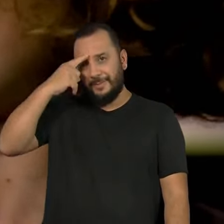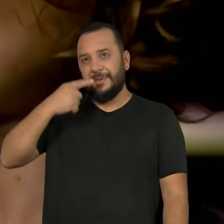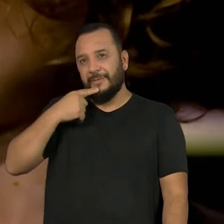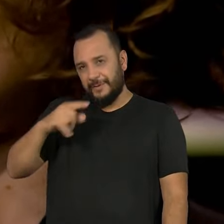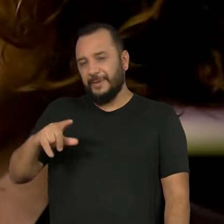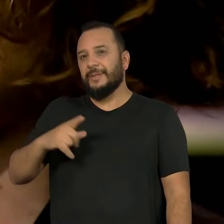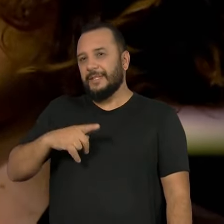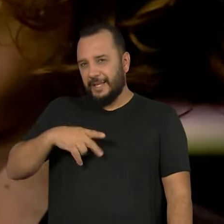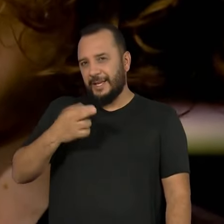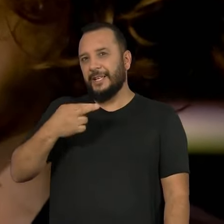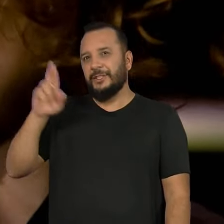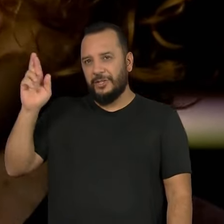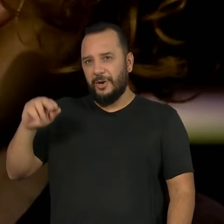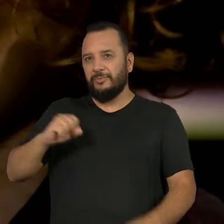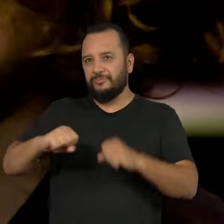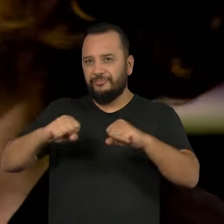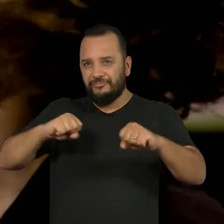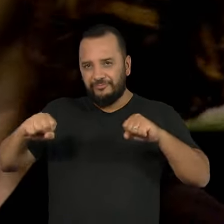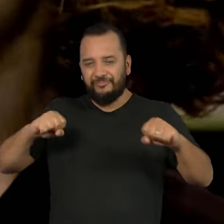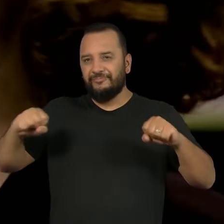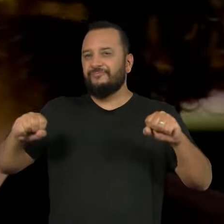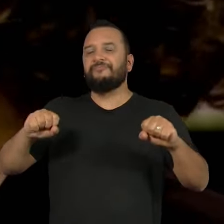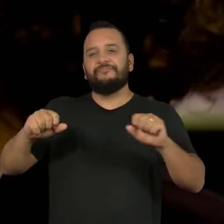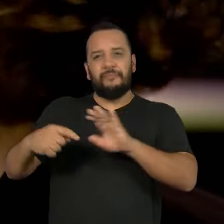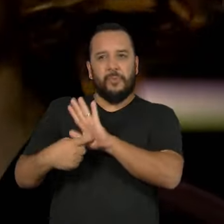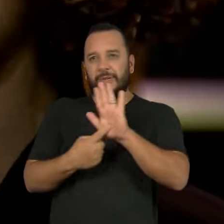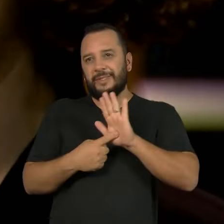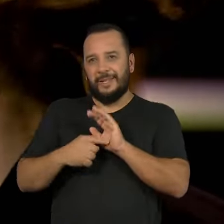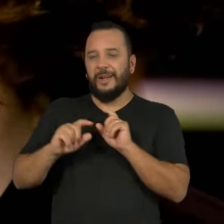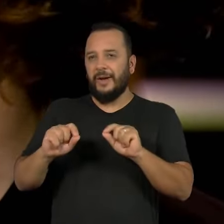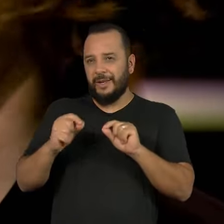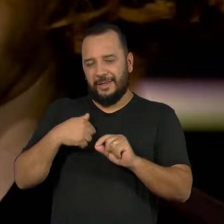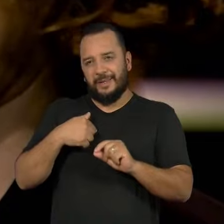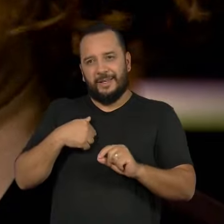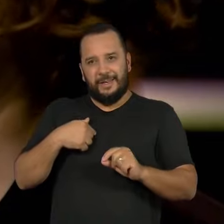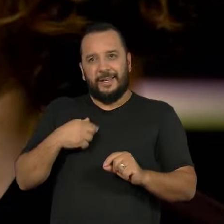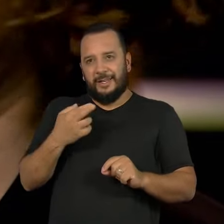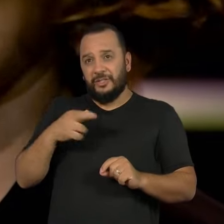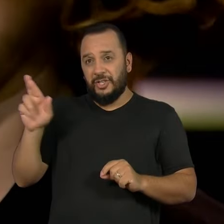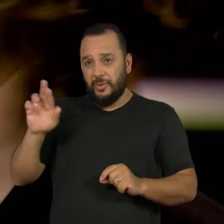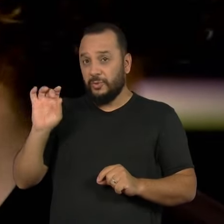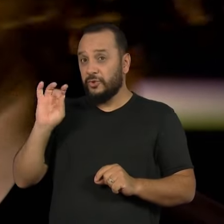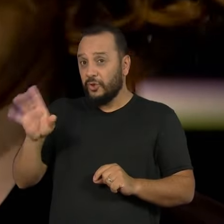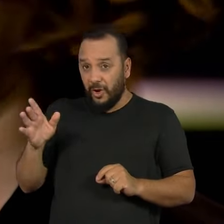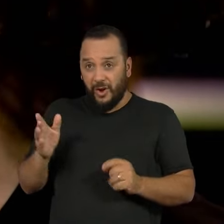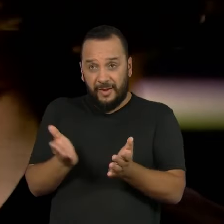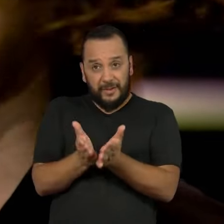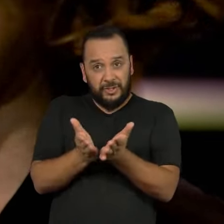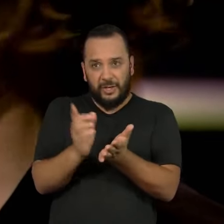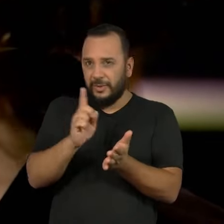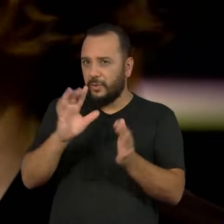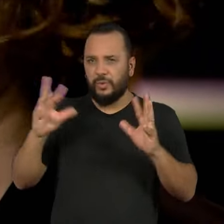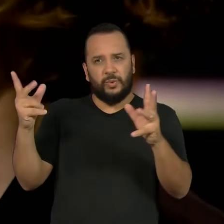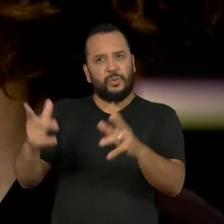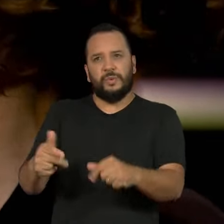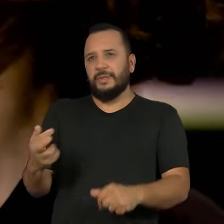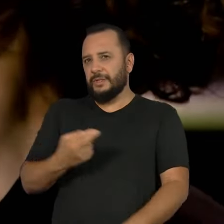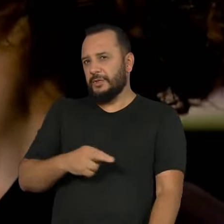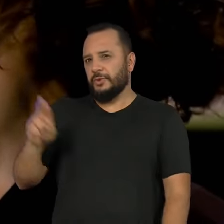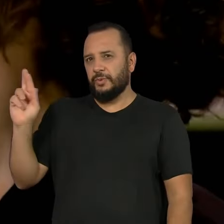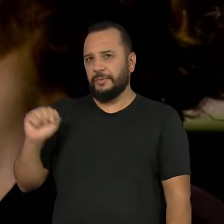de forte mobilização de sua identidade Religiosa e aqui eu não estou falando apenas do campo evangélico estou falando de todas todas as